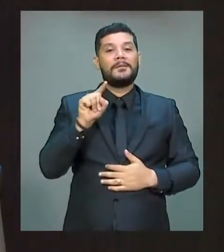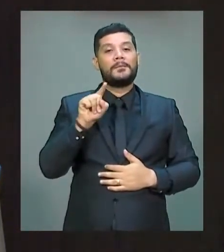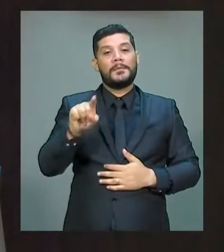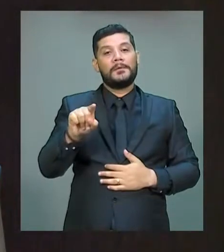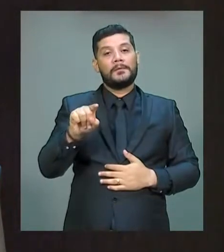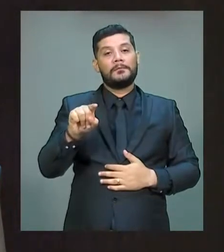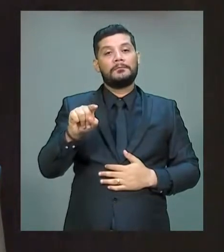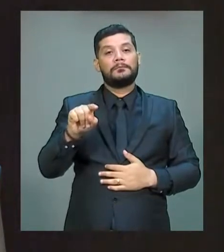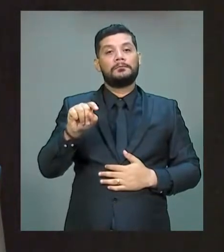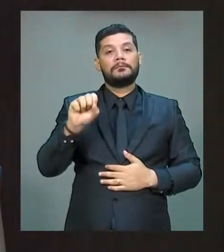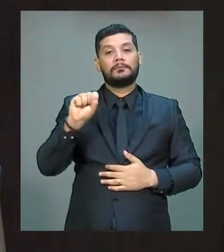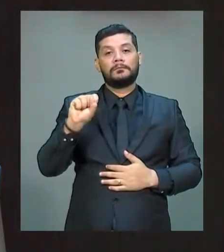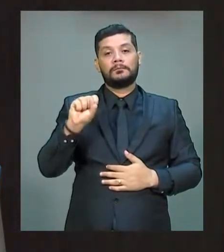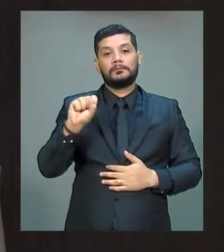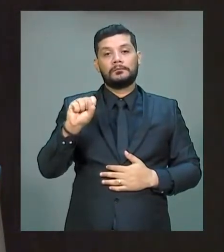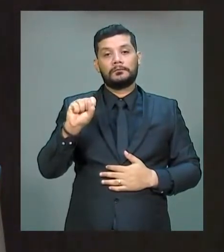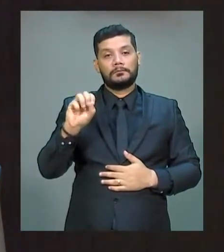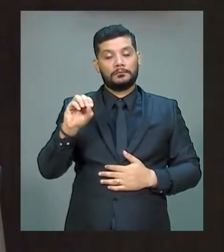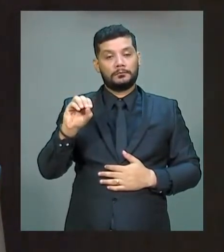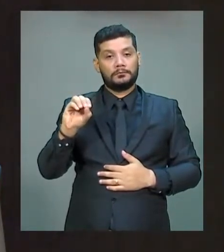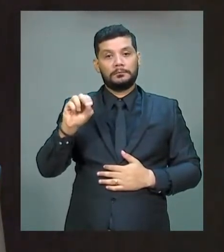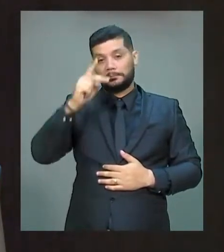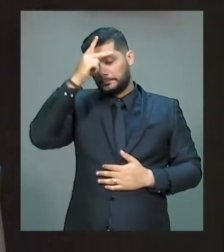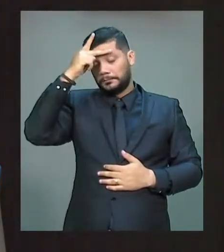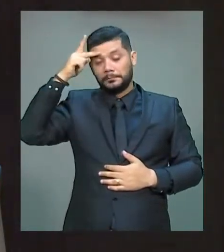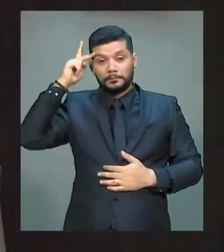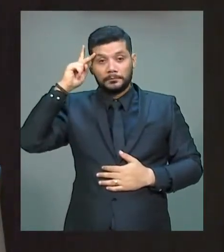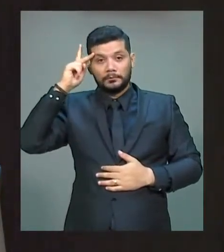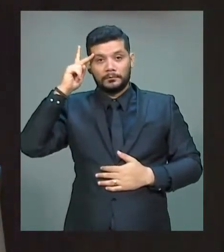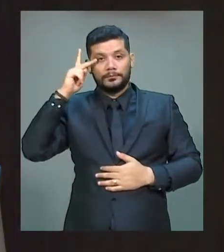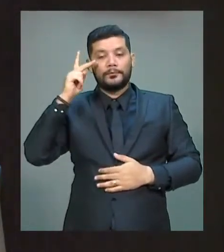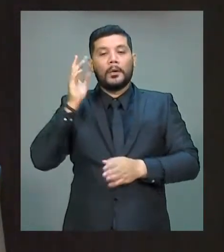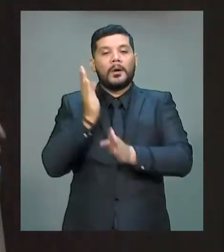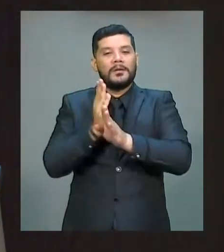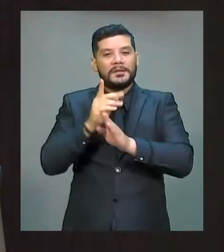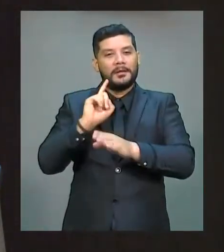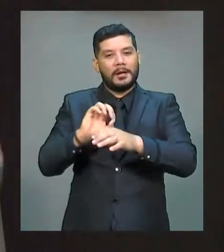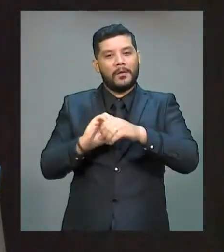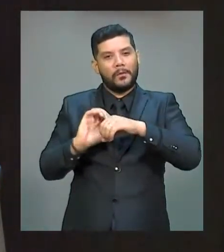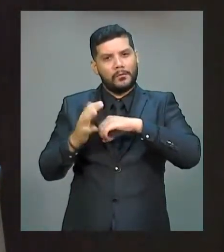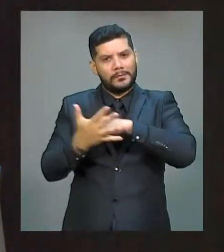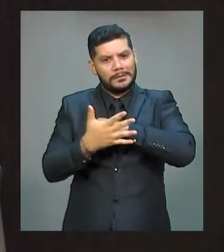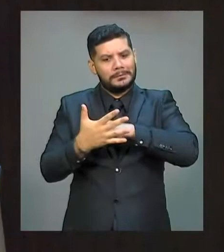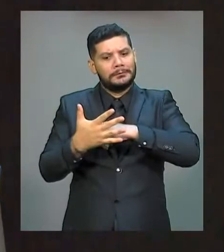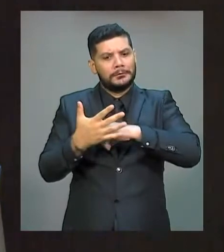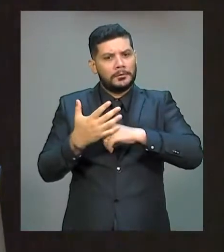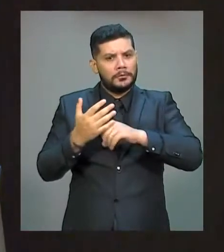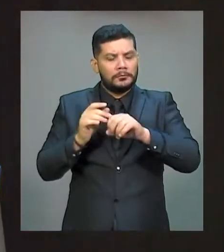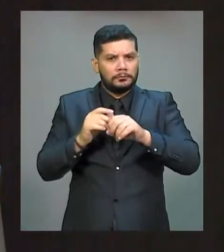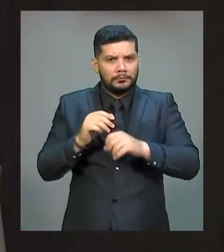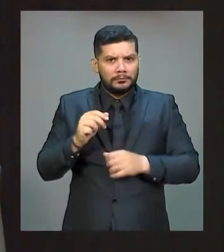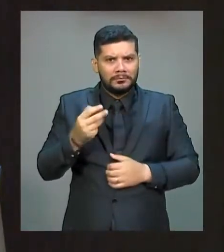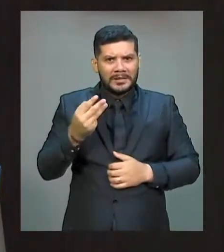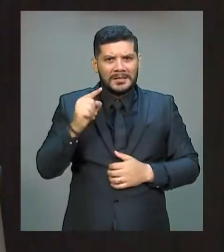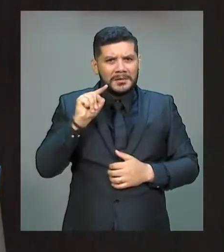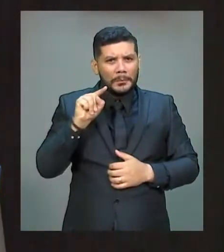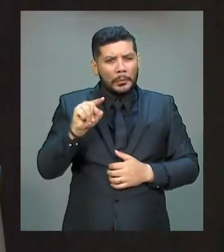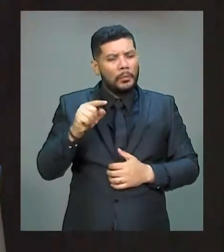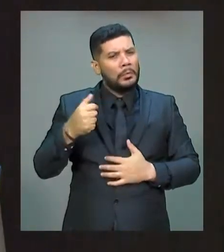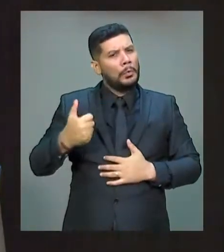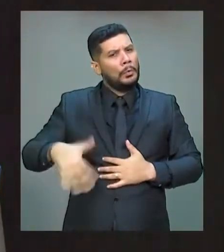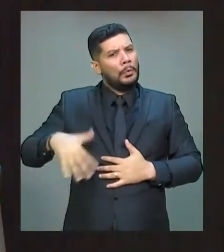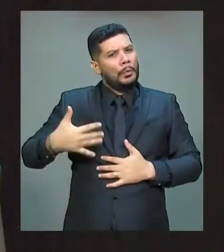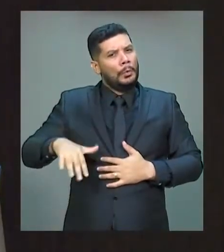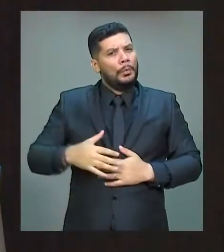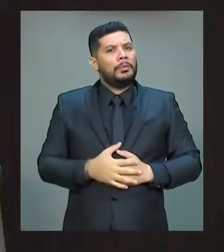3.380 pessoas em razão do Covid, vítimas do Covid, que já é um número absurdo. Nos 45 dias deste